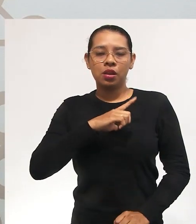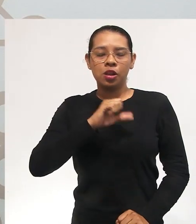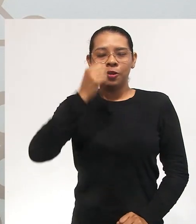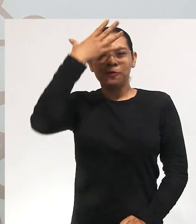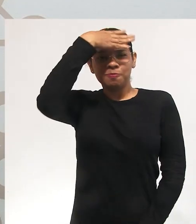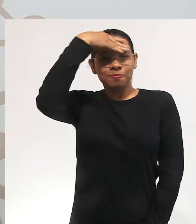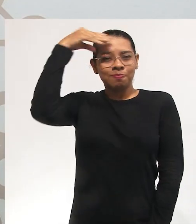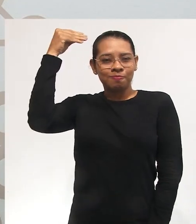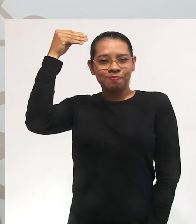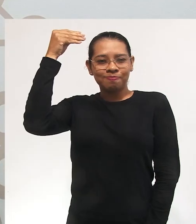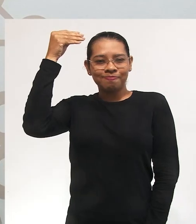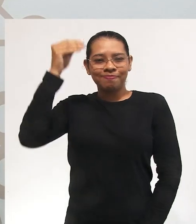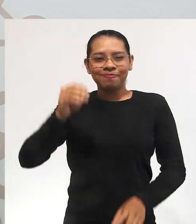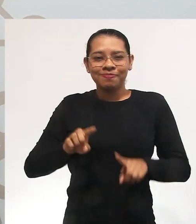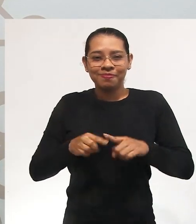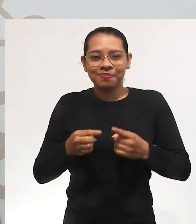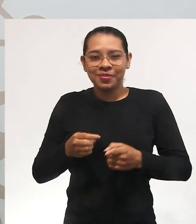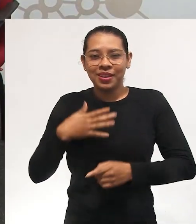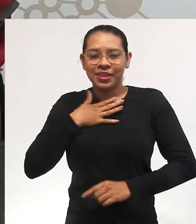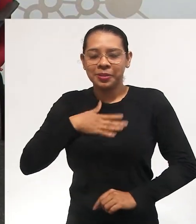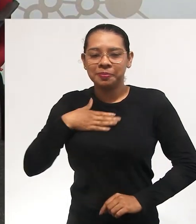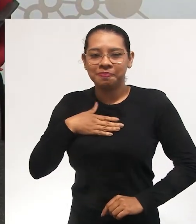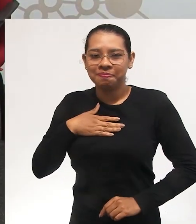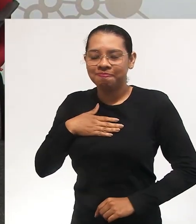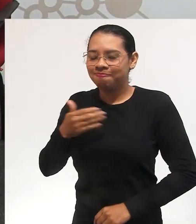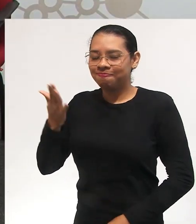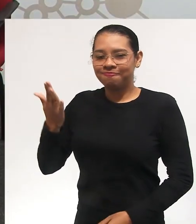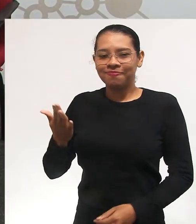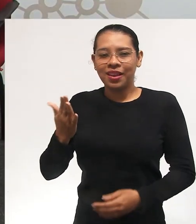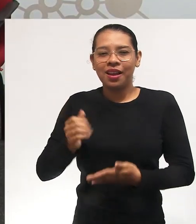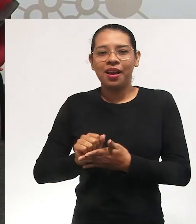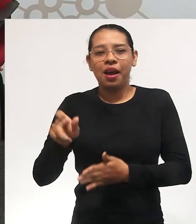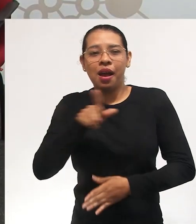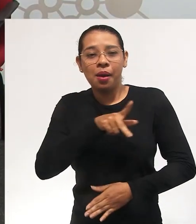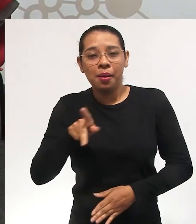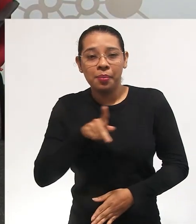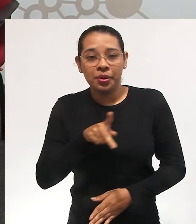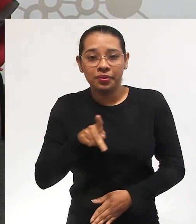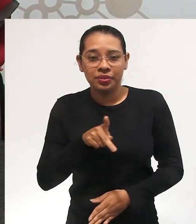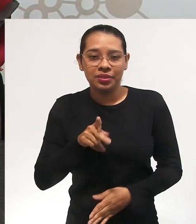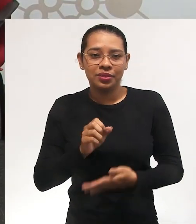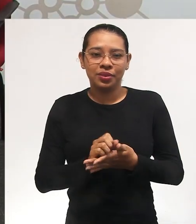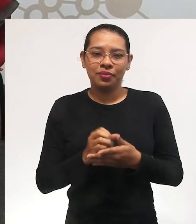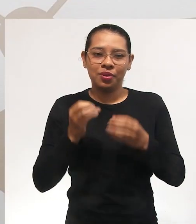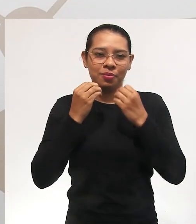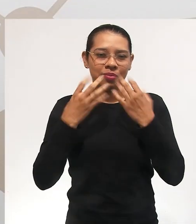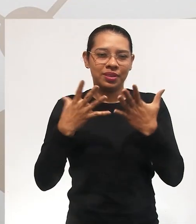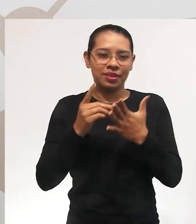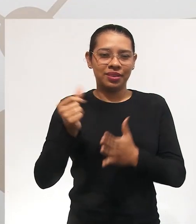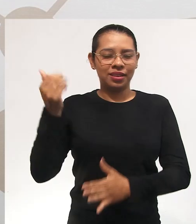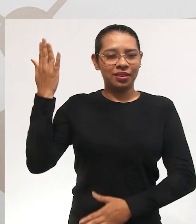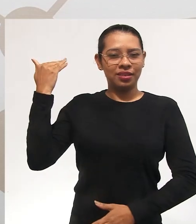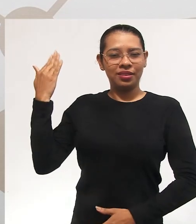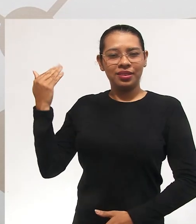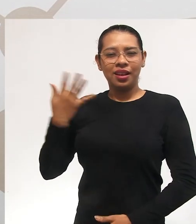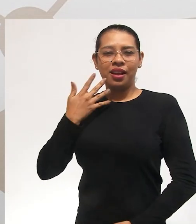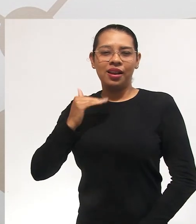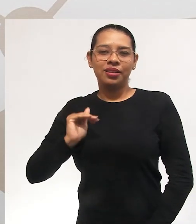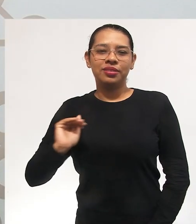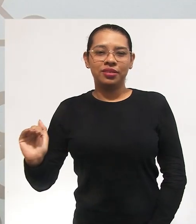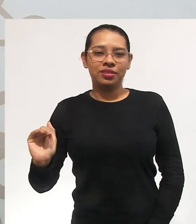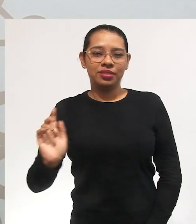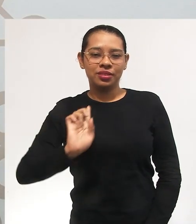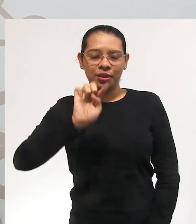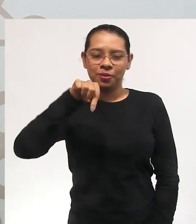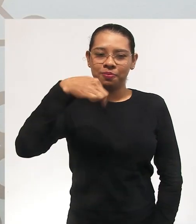Eu tinha esquecido de comentar, mas, gente, eu tenho um carinho muito grande por essa pessoa, como ela falou, né? Ela foi minha professora lá no